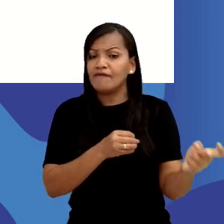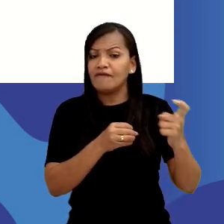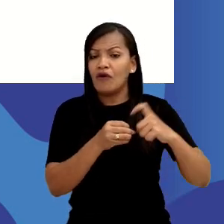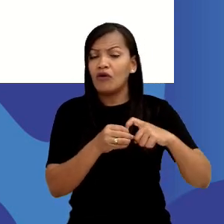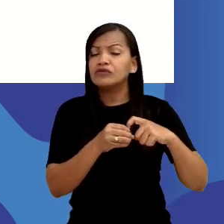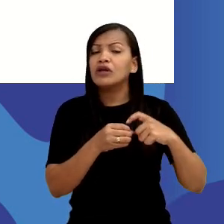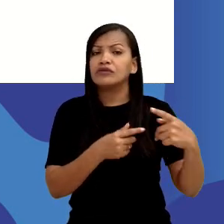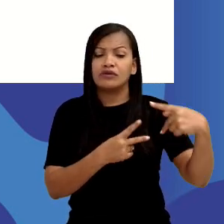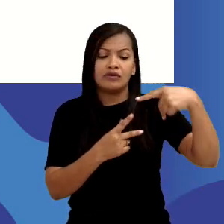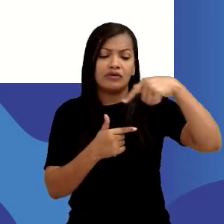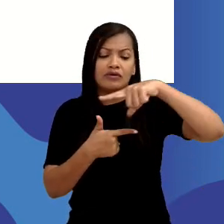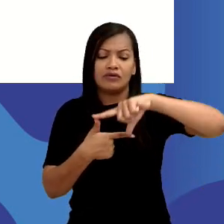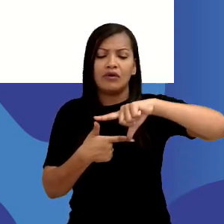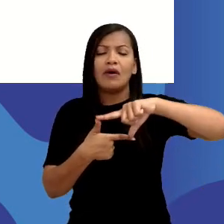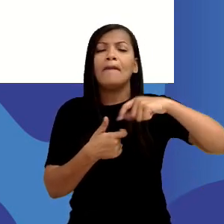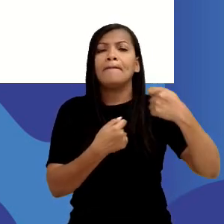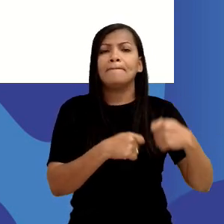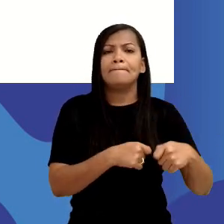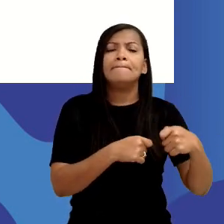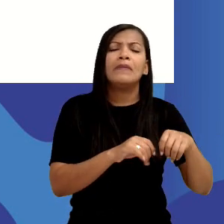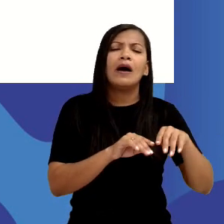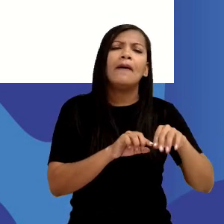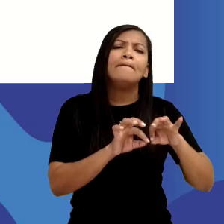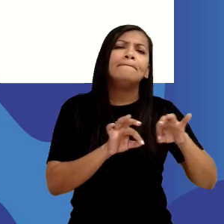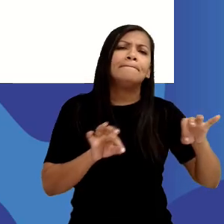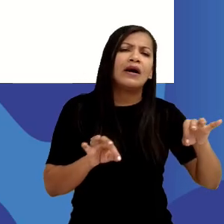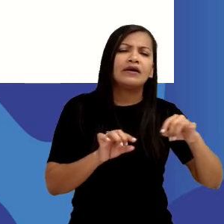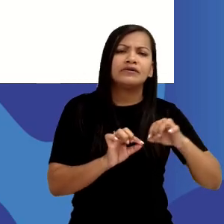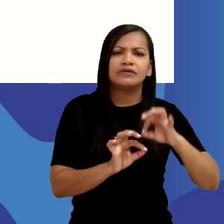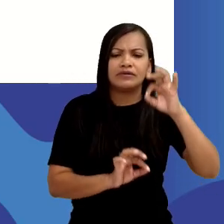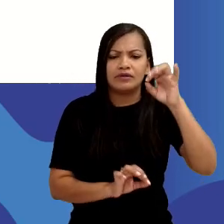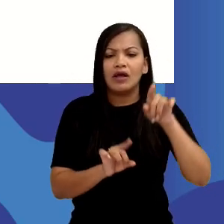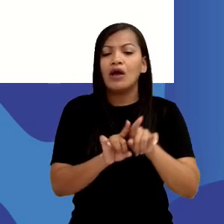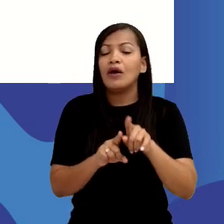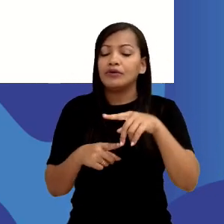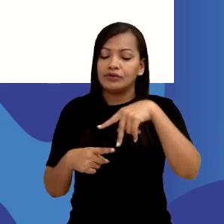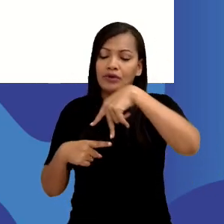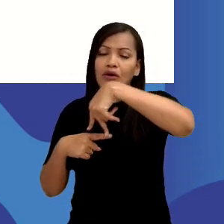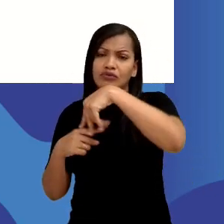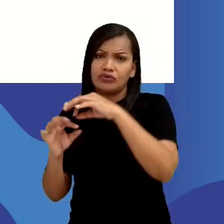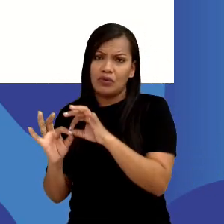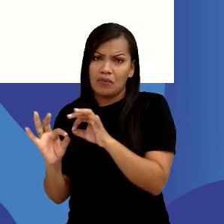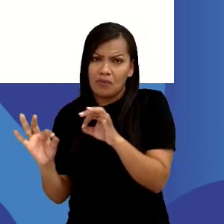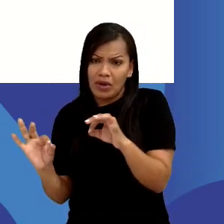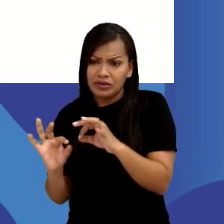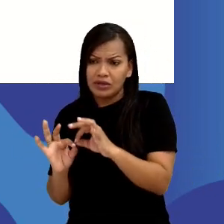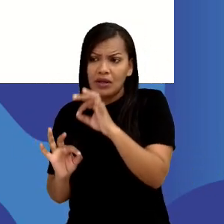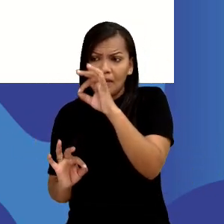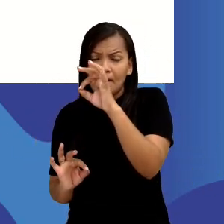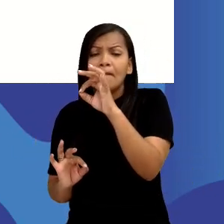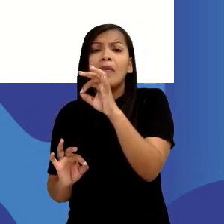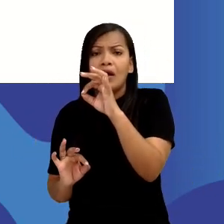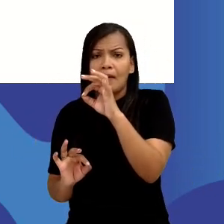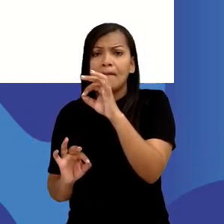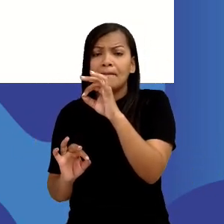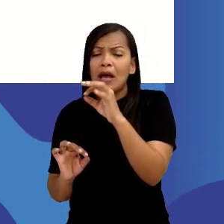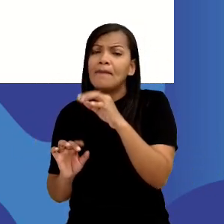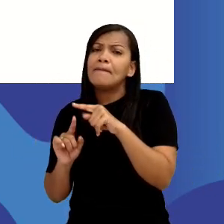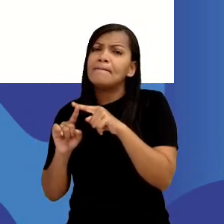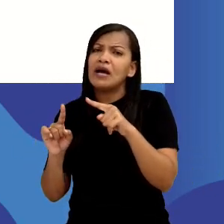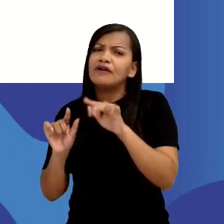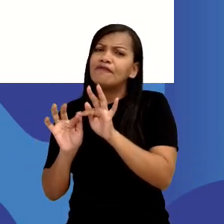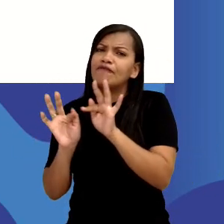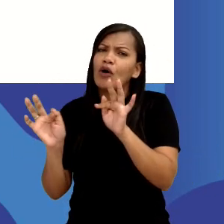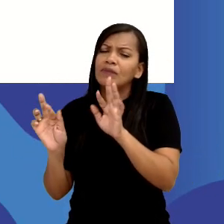eu preciso de base e altura. No triângulo eu também preciso de base e de altura, só que por fórmulas